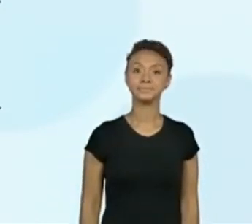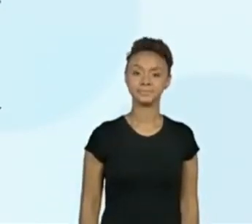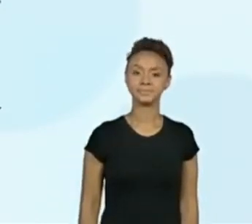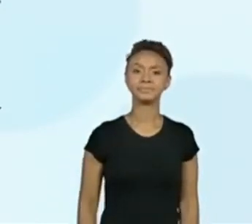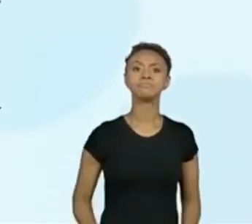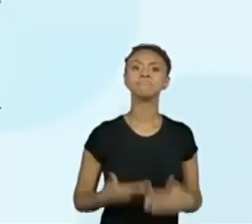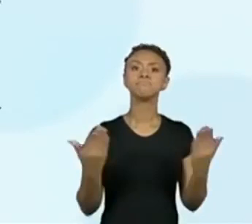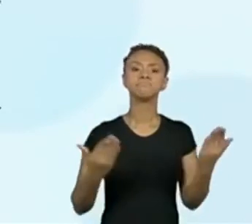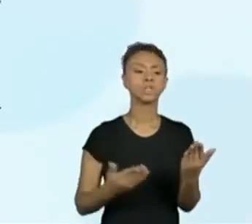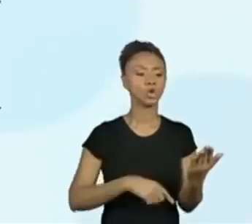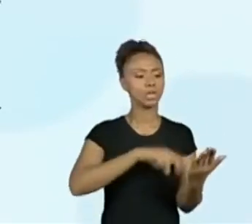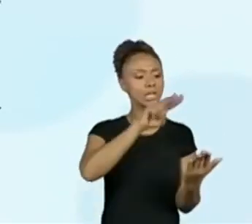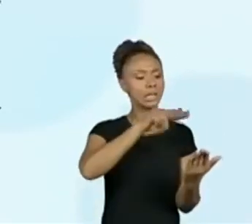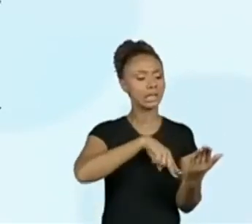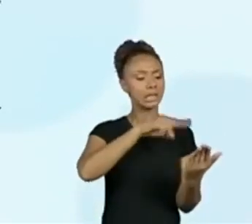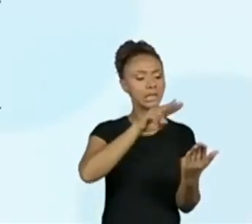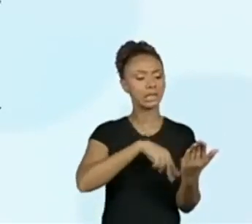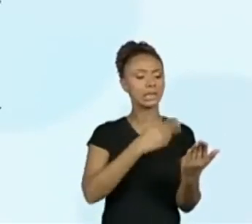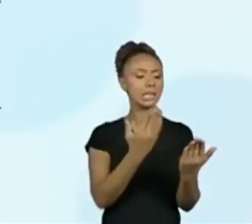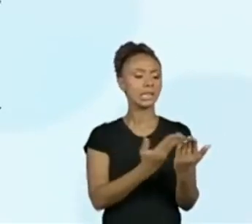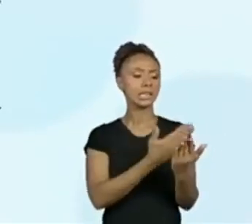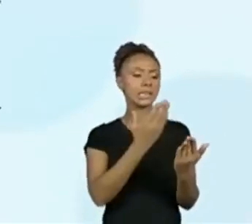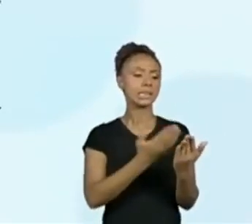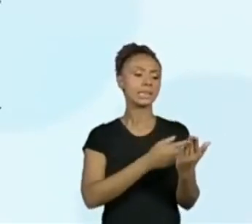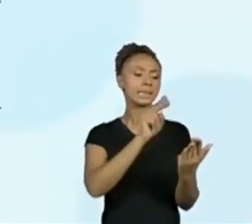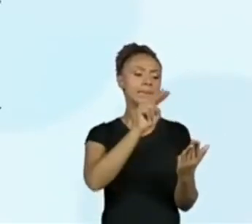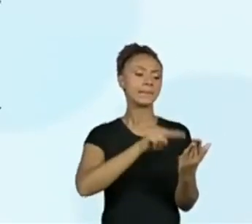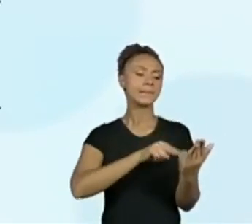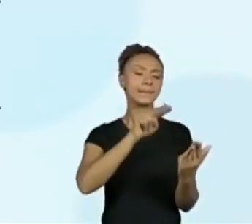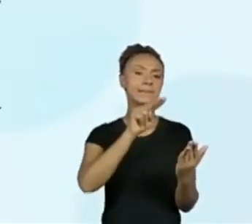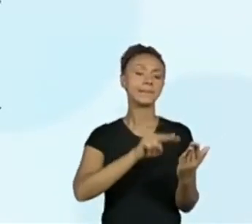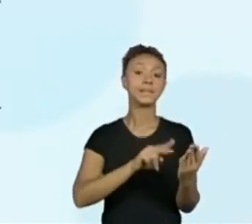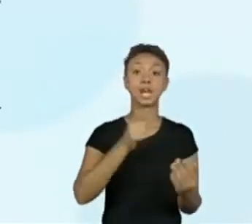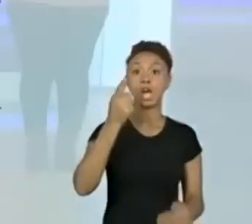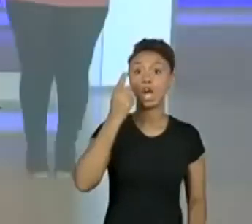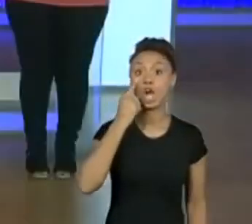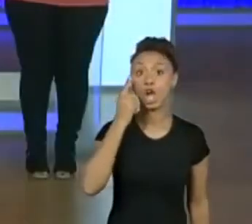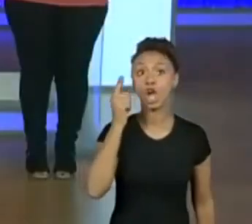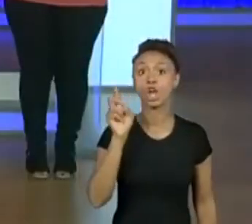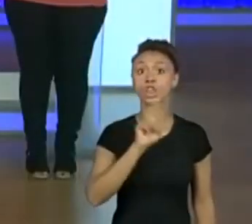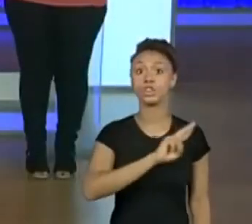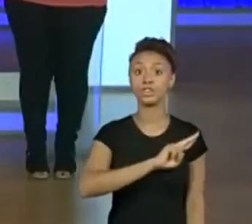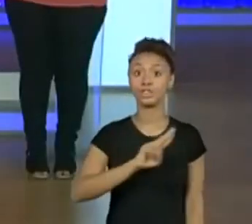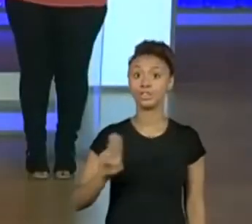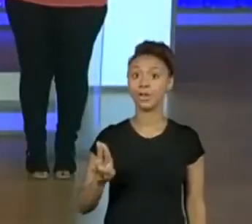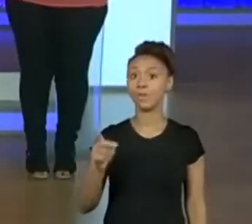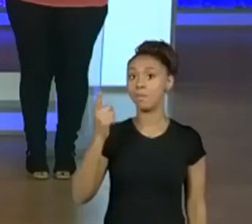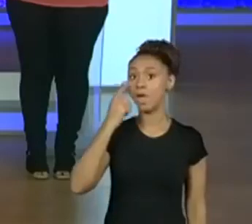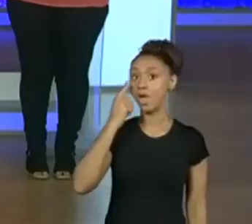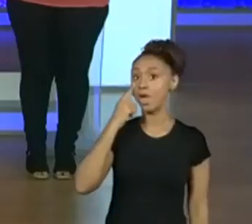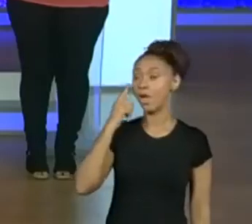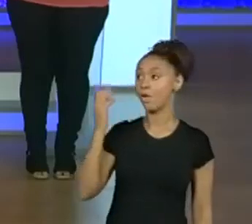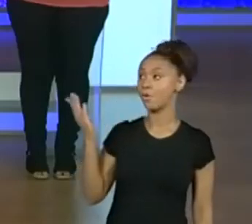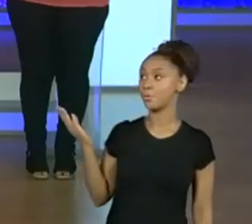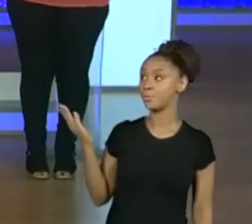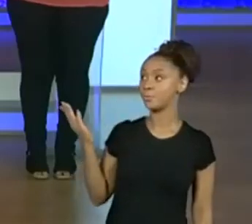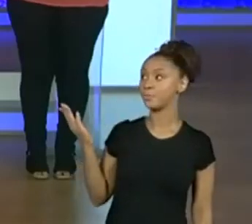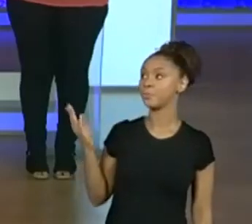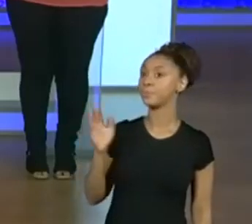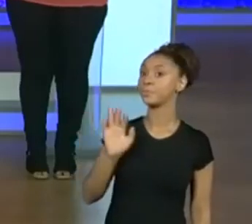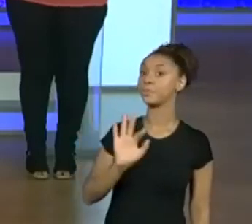Leitura. É o lê. É o Lê da Franciele. Franciele, olha lá, ó.